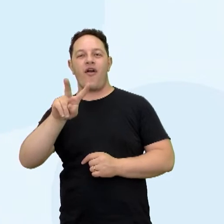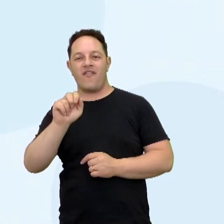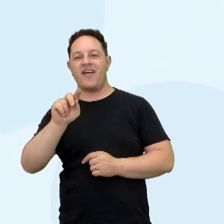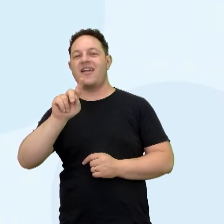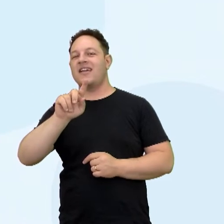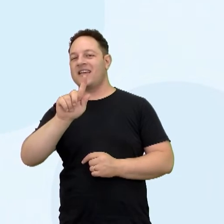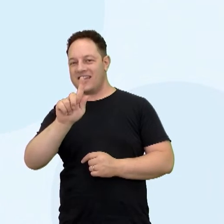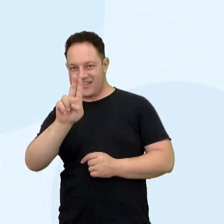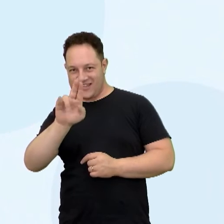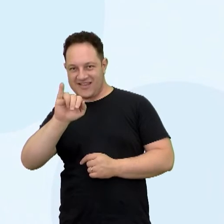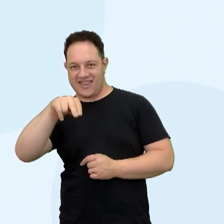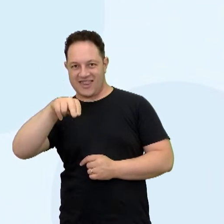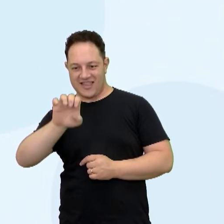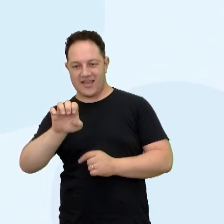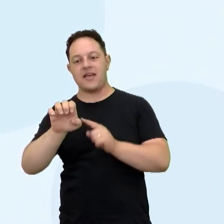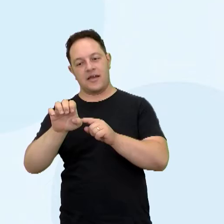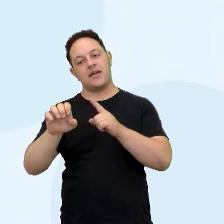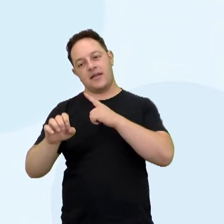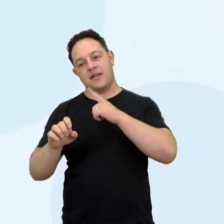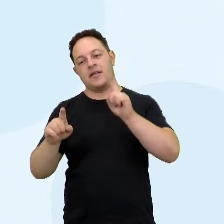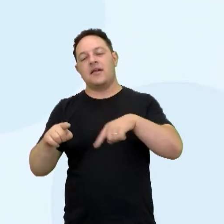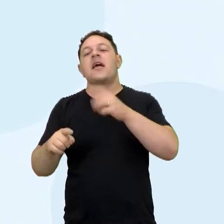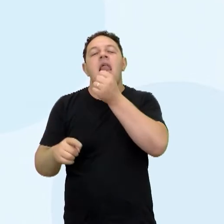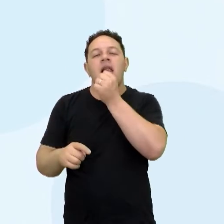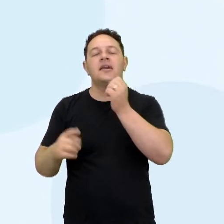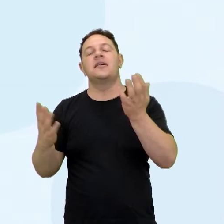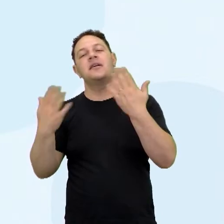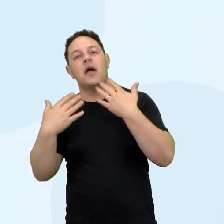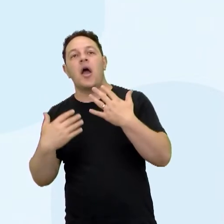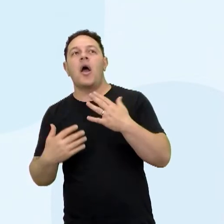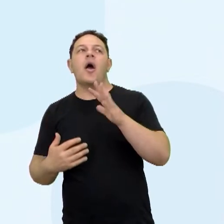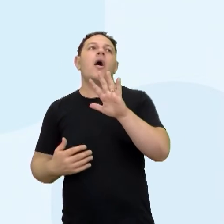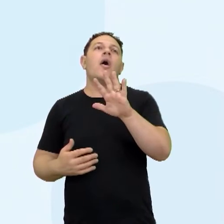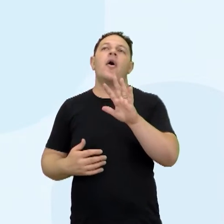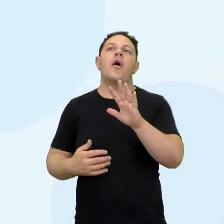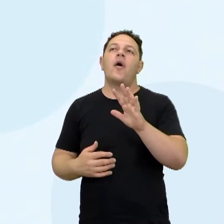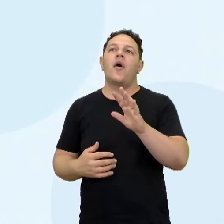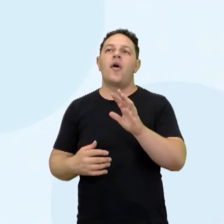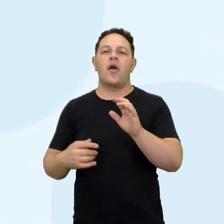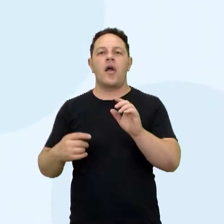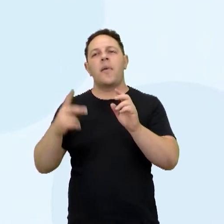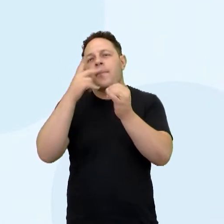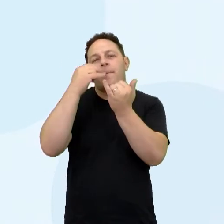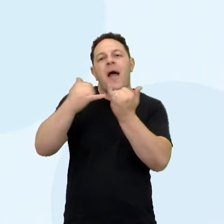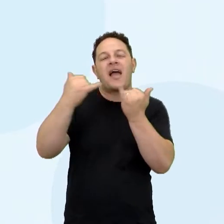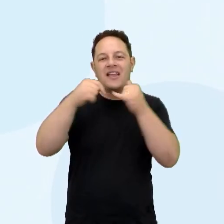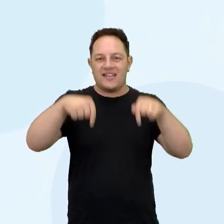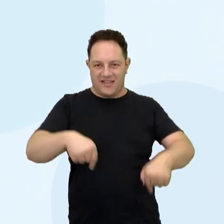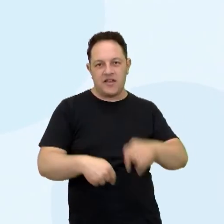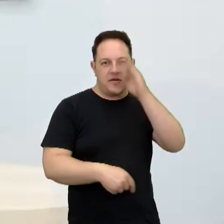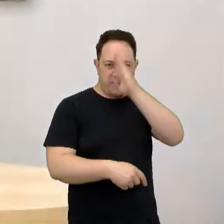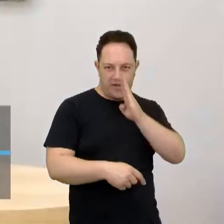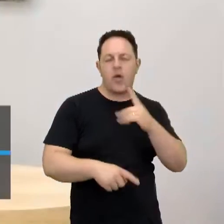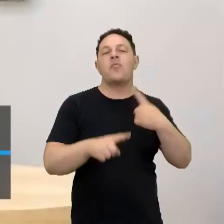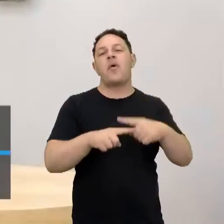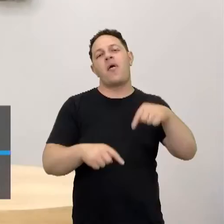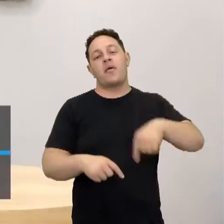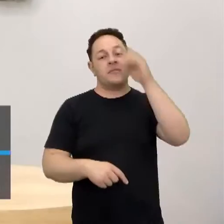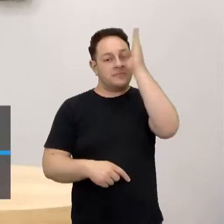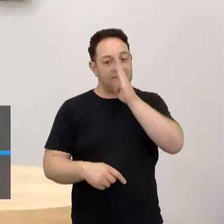equatorial, né? Então não é tão, os climas lá não são tão diversificados como a gente tem aqui no Brasil, até porque o Brasil tem uma